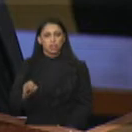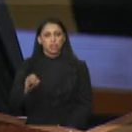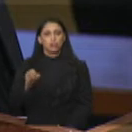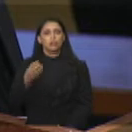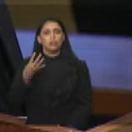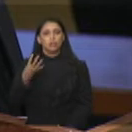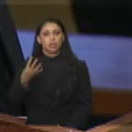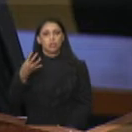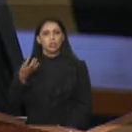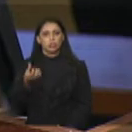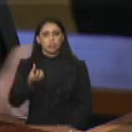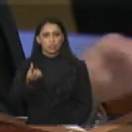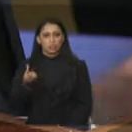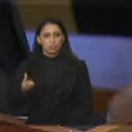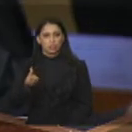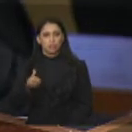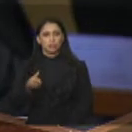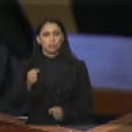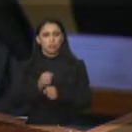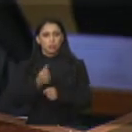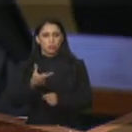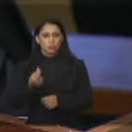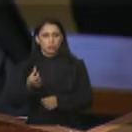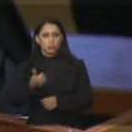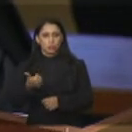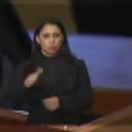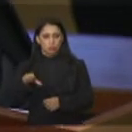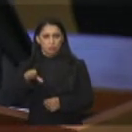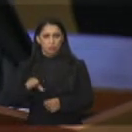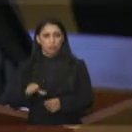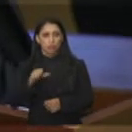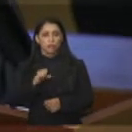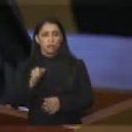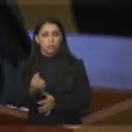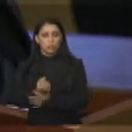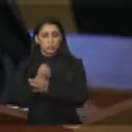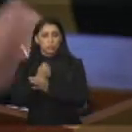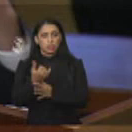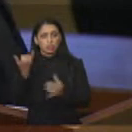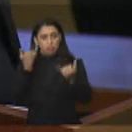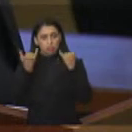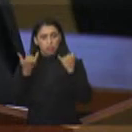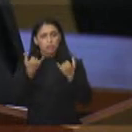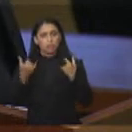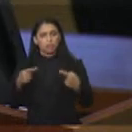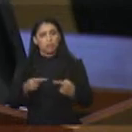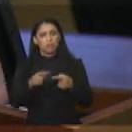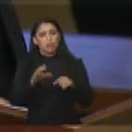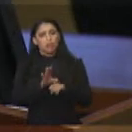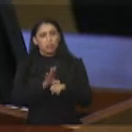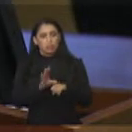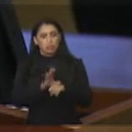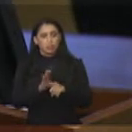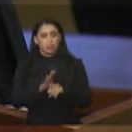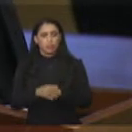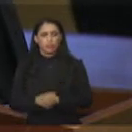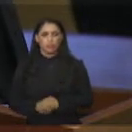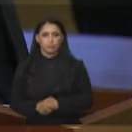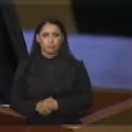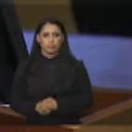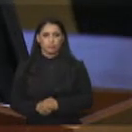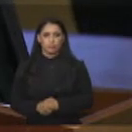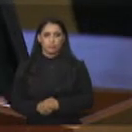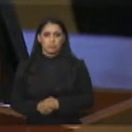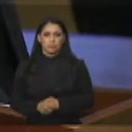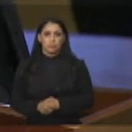10.046 de 2019 com o regime de proteção de dados estabelecido pela Ordem Constitucional Brasileira.